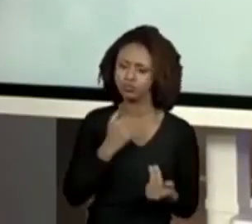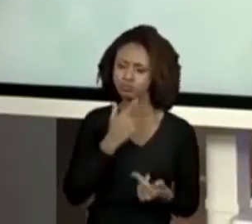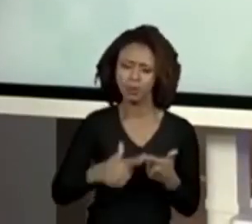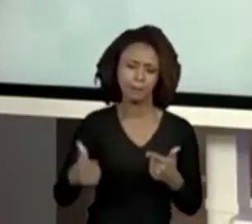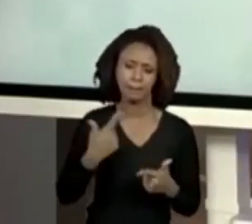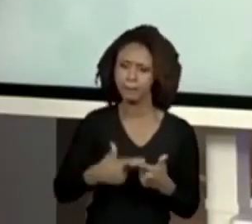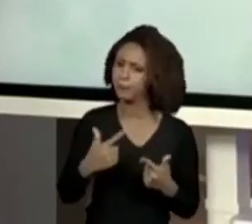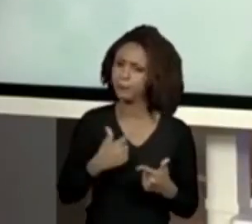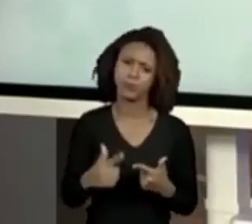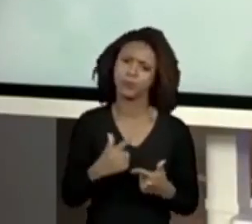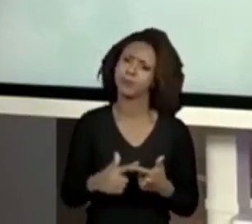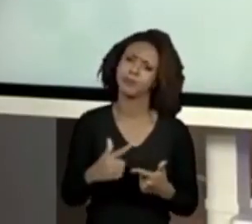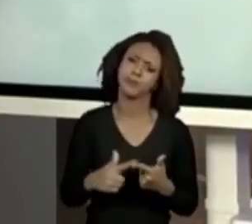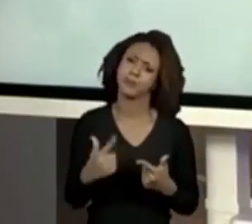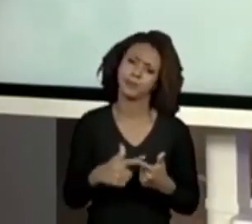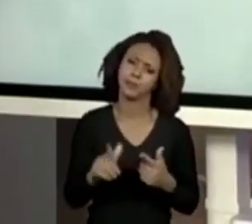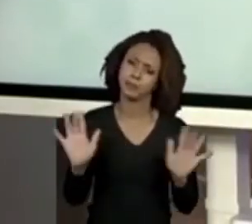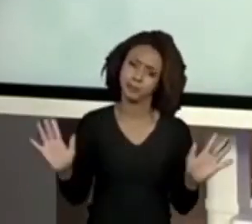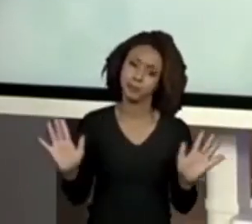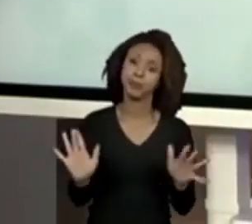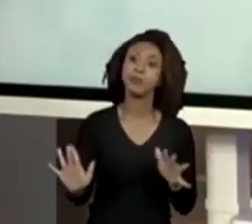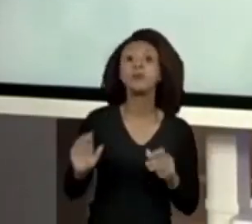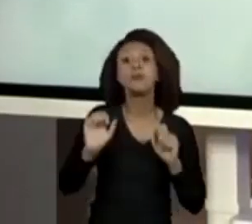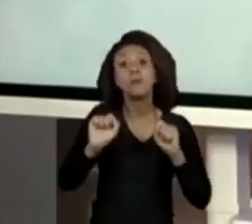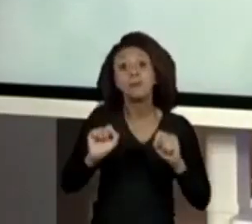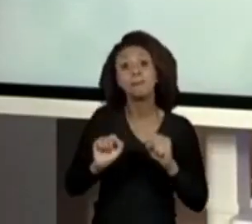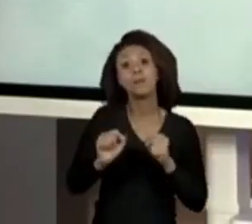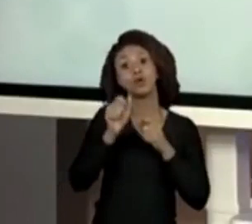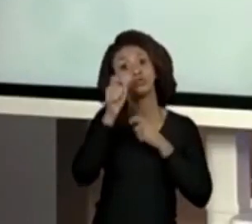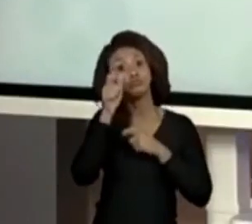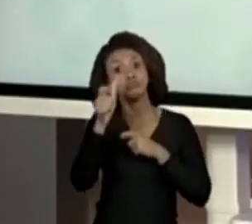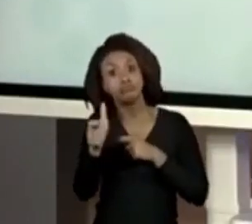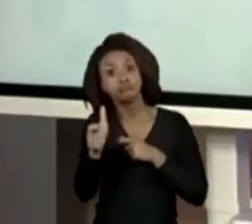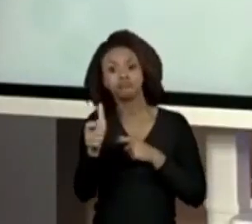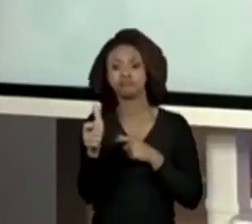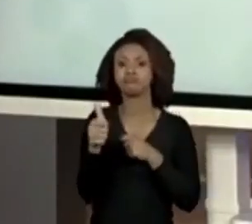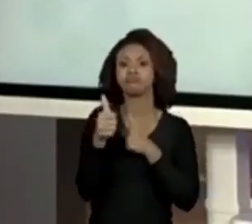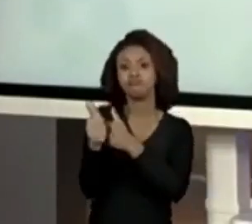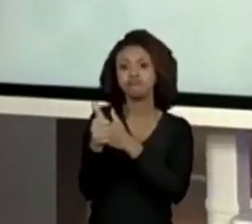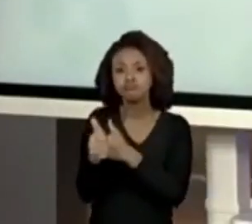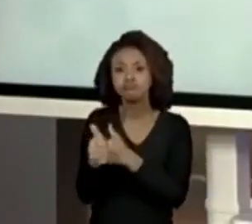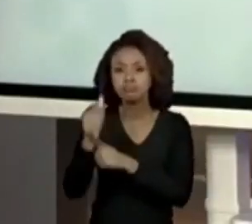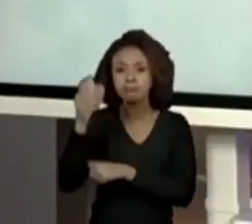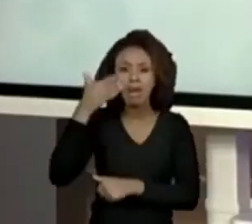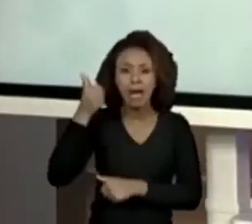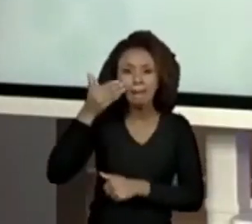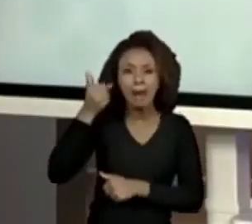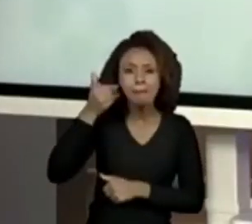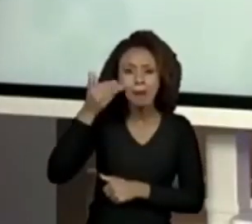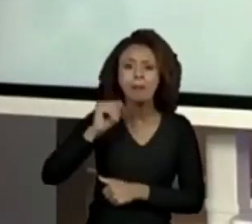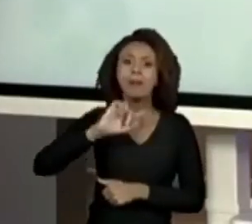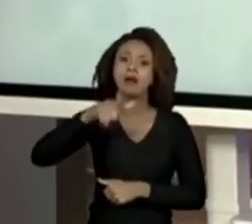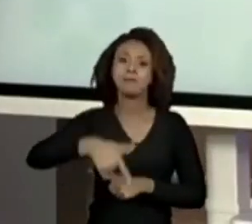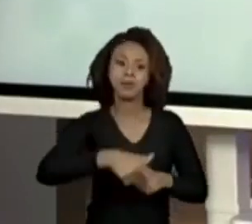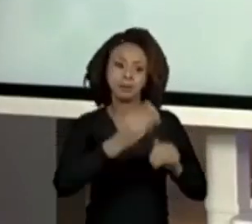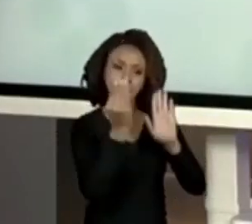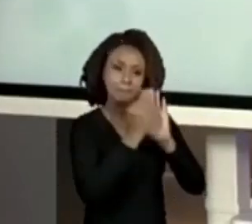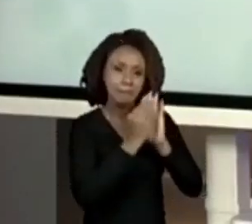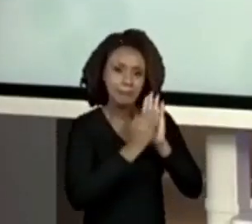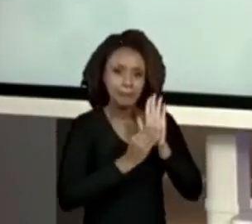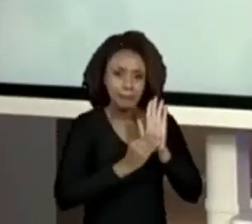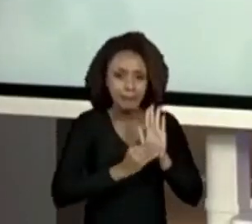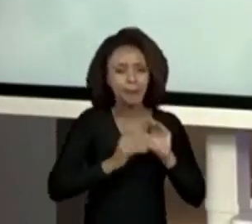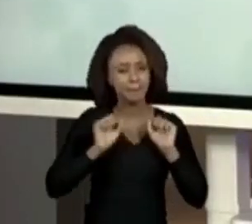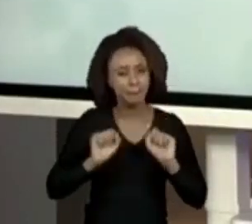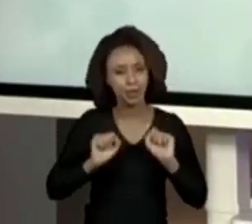menor problema se você não conseguir. Acompanha aqui com a gente, aprende tudo direitinho, depois você registra no seu